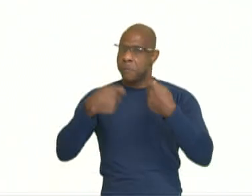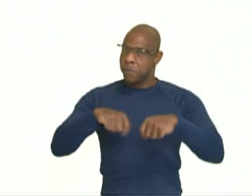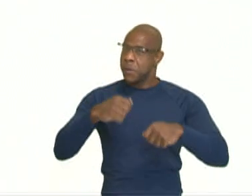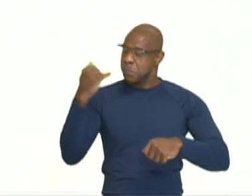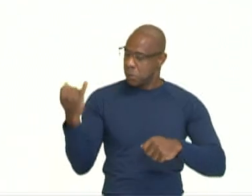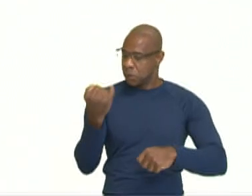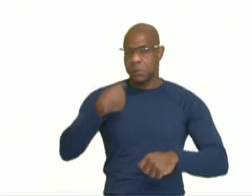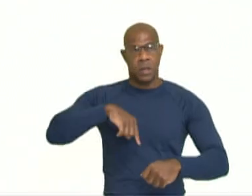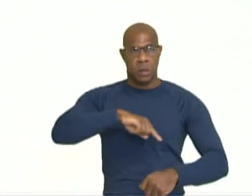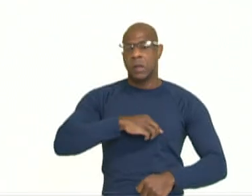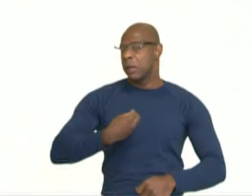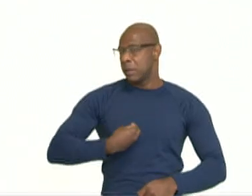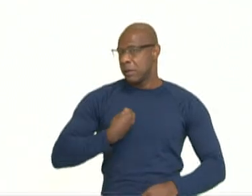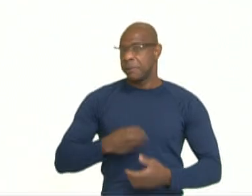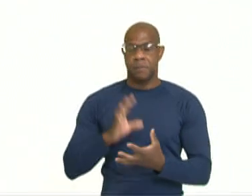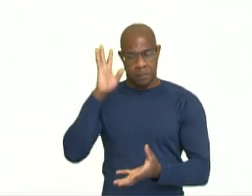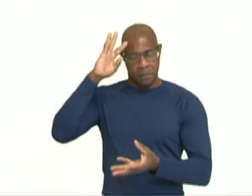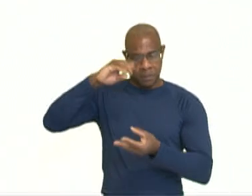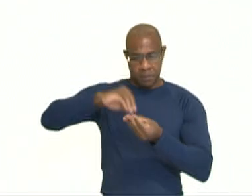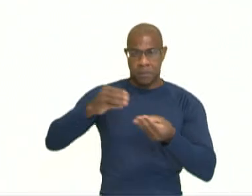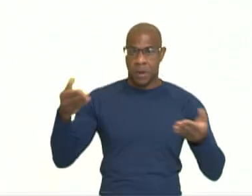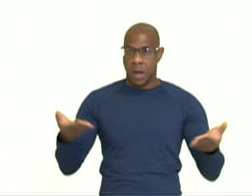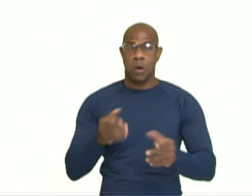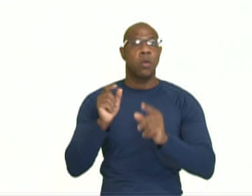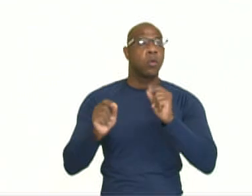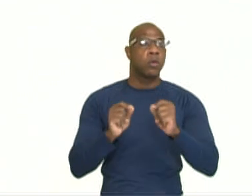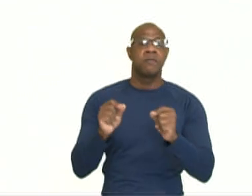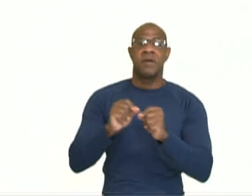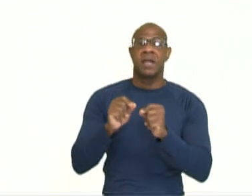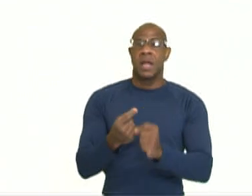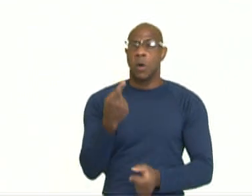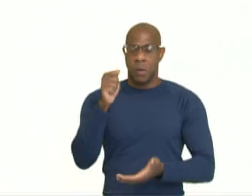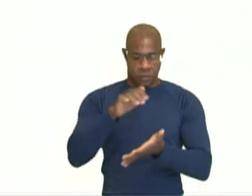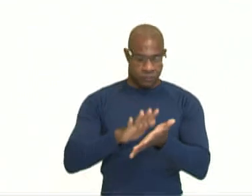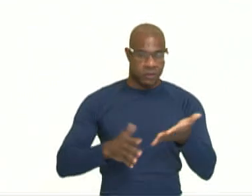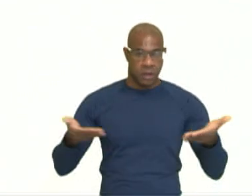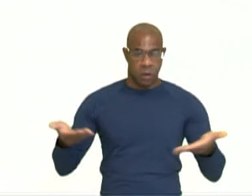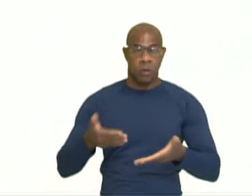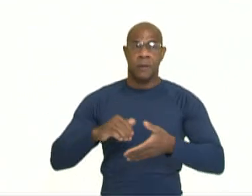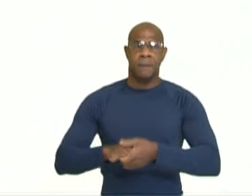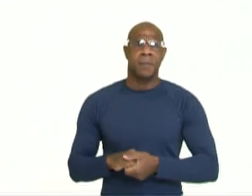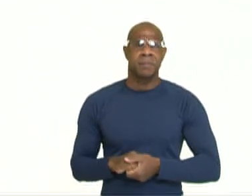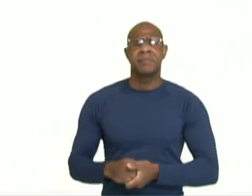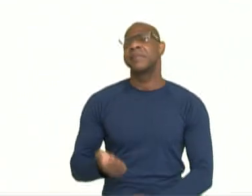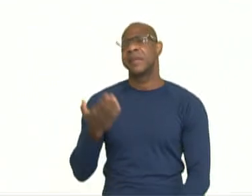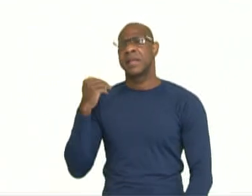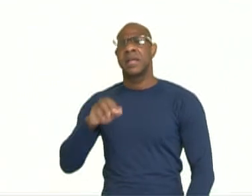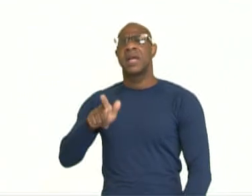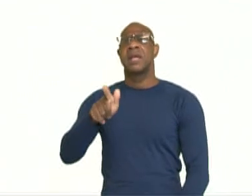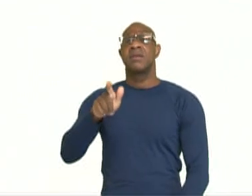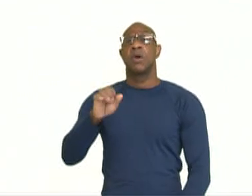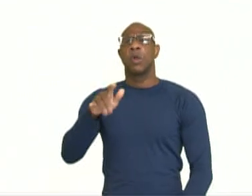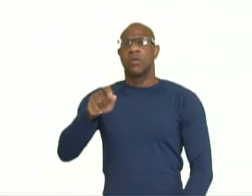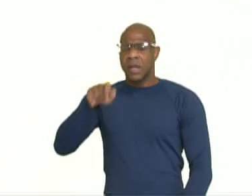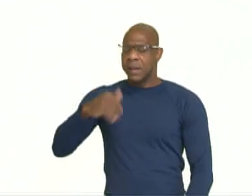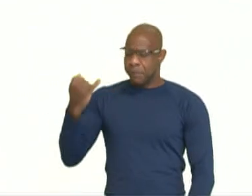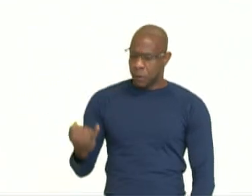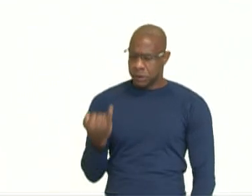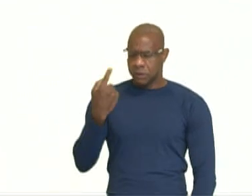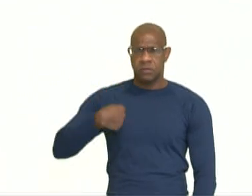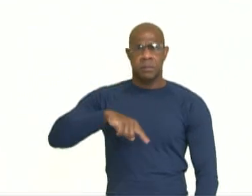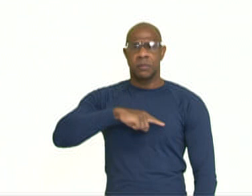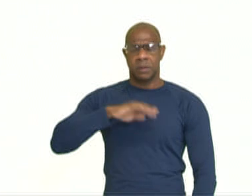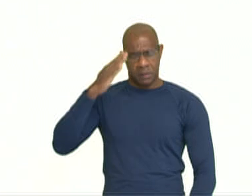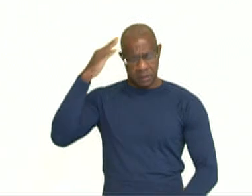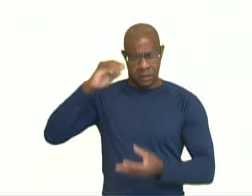existência. Agora, para fechar esse primeiro bloquinho, vamos pensar numa atividade. Uma vez que a geologia é muito importante para compreender